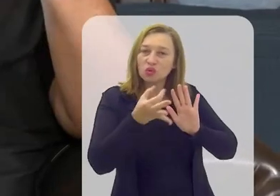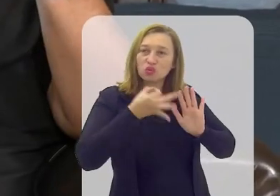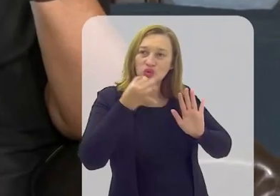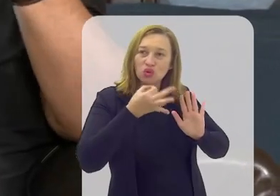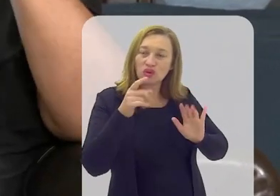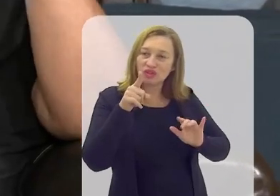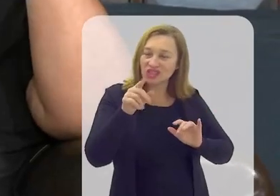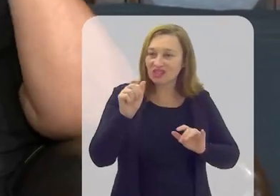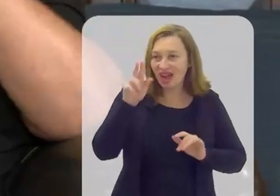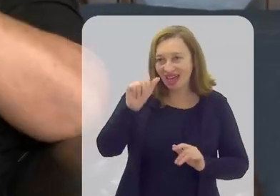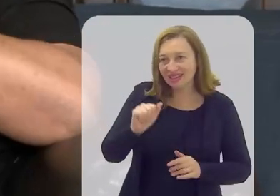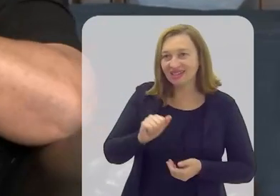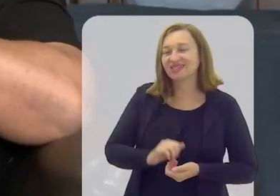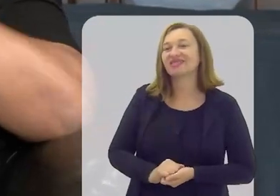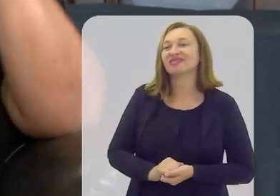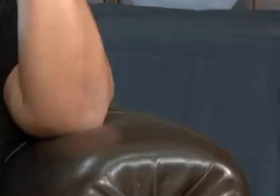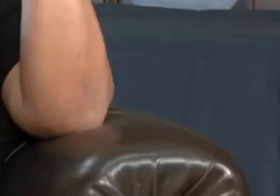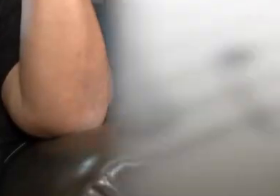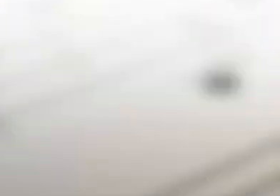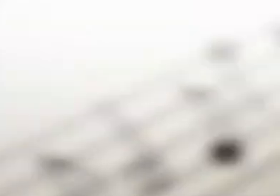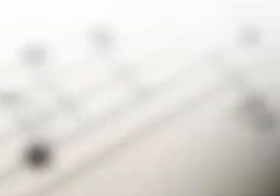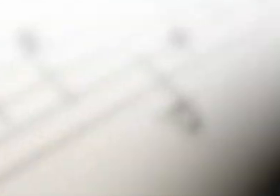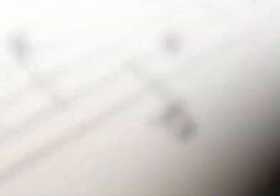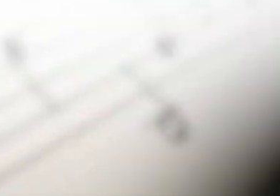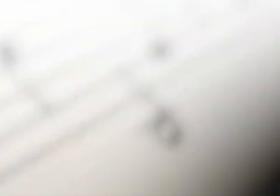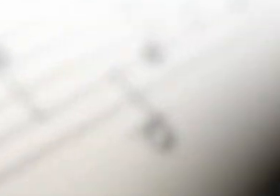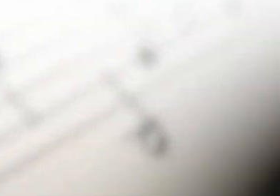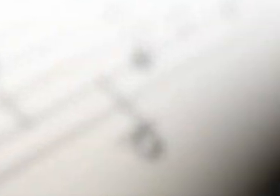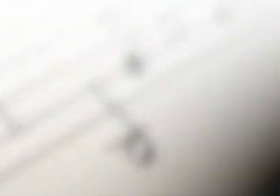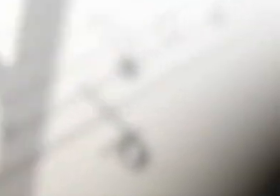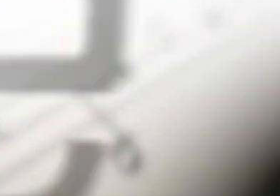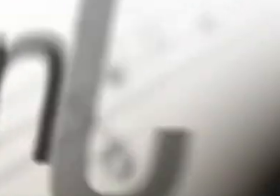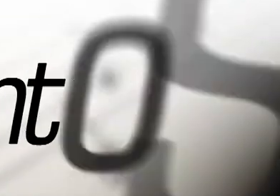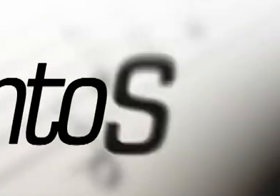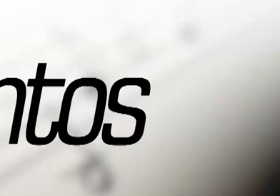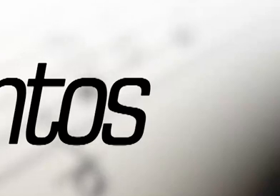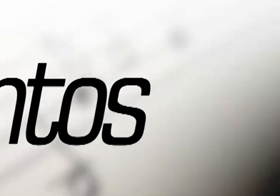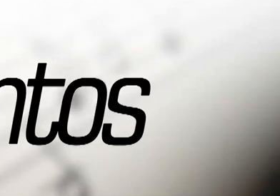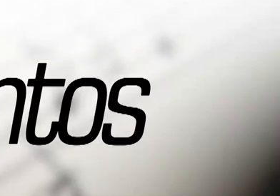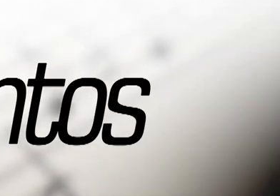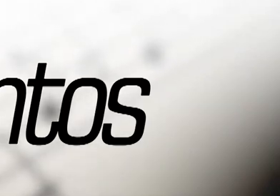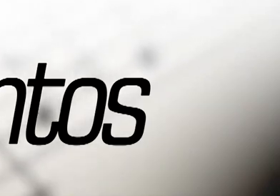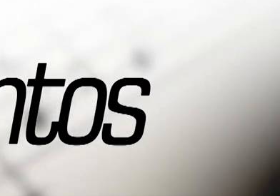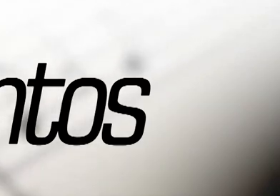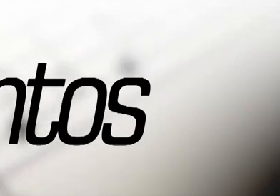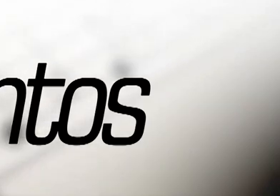lá e cá, louvor som e você como a Alana.